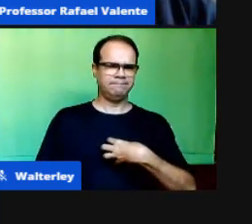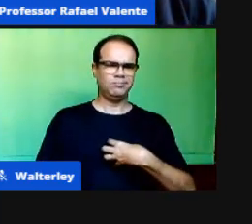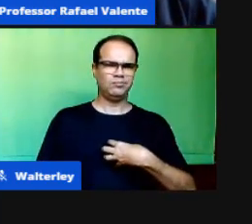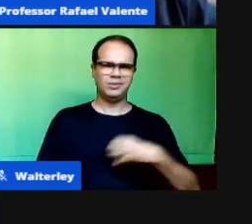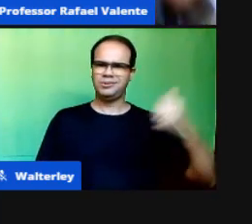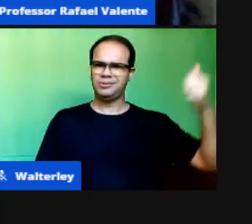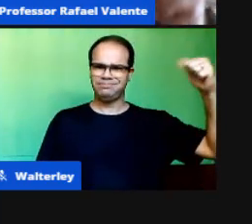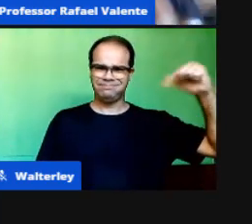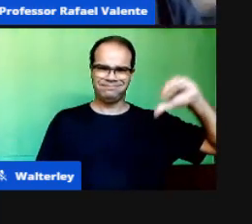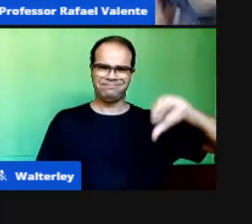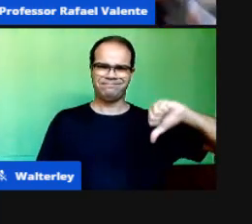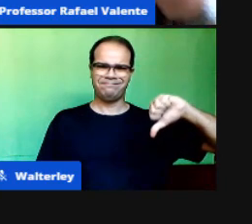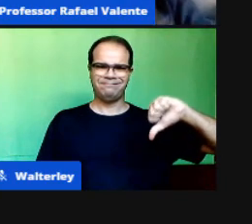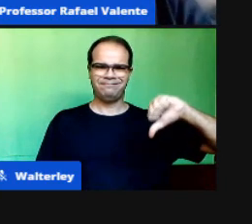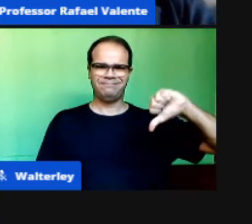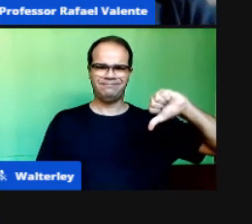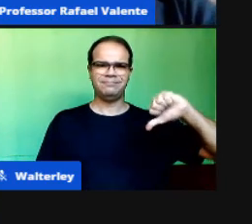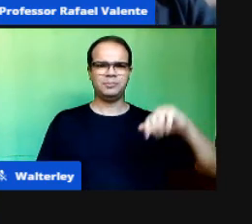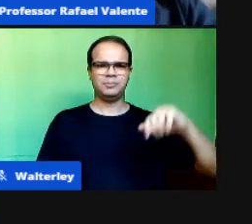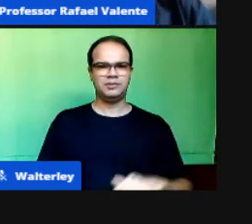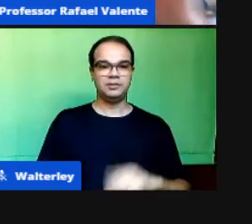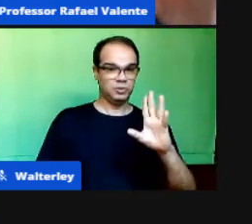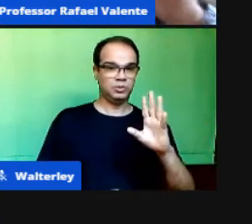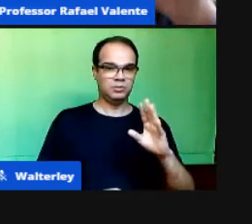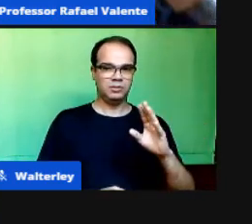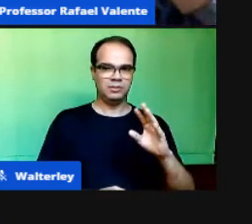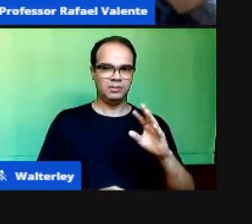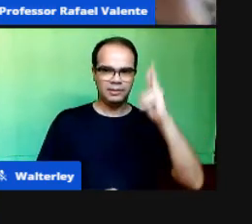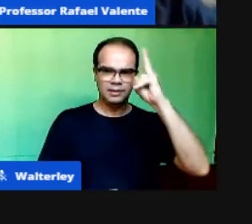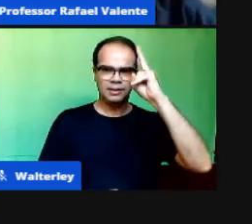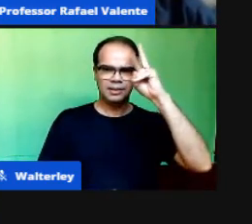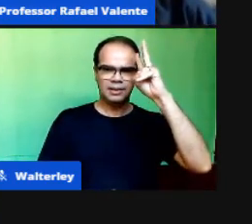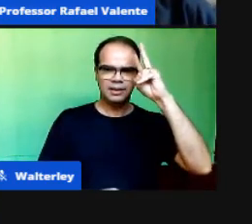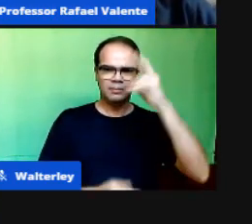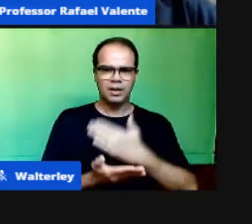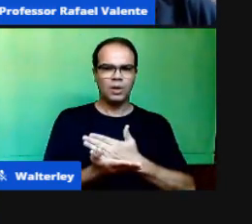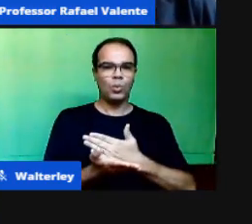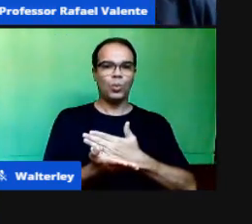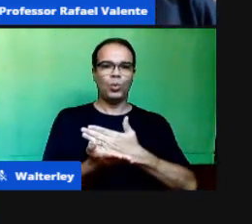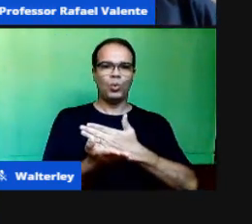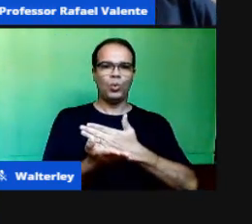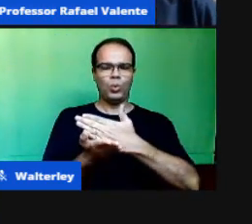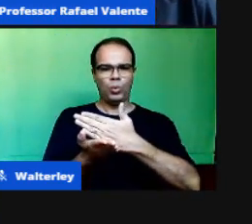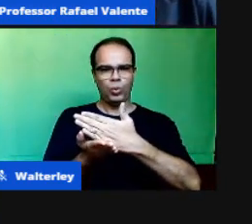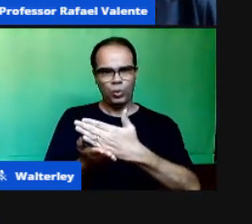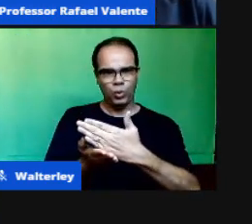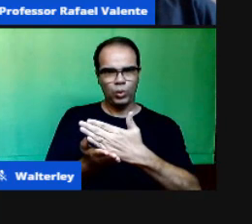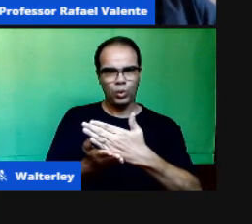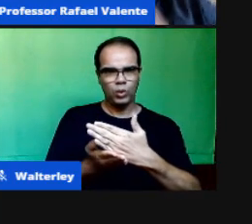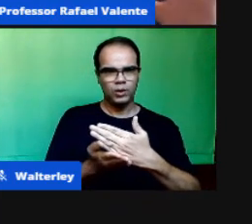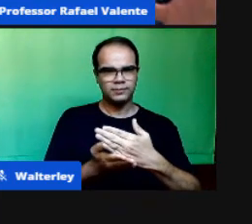com essas situações ainda, um ano depois. Então são alguns dados apenas, pessoal.